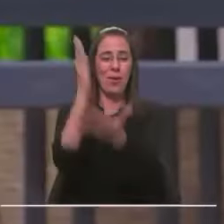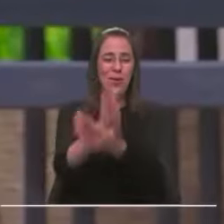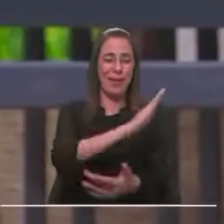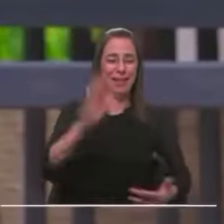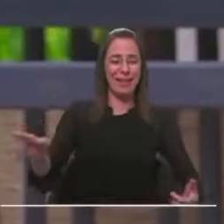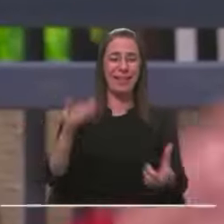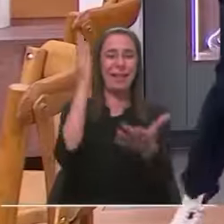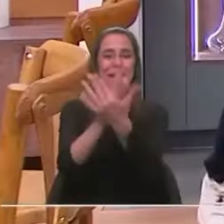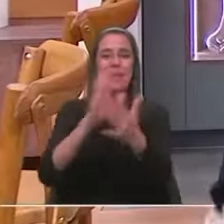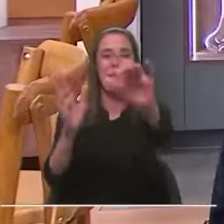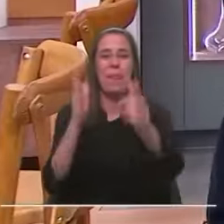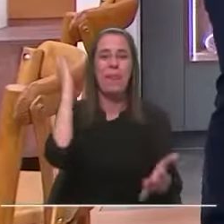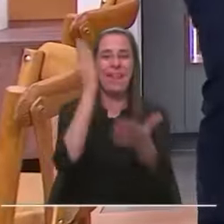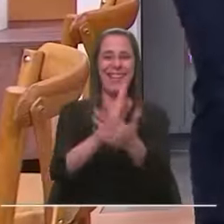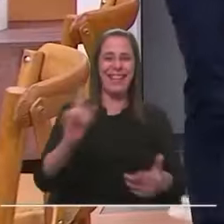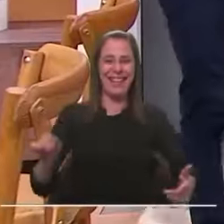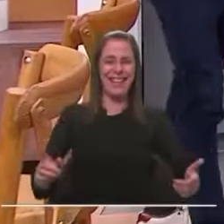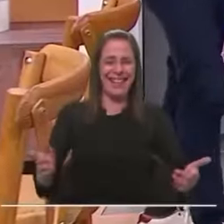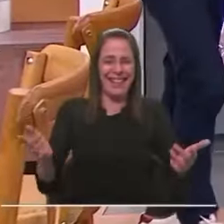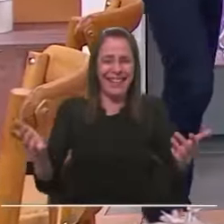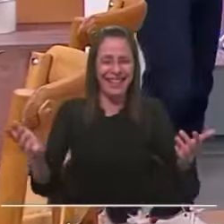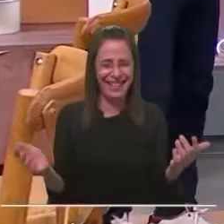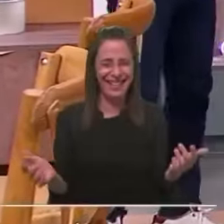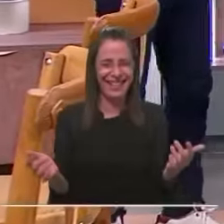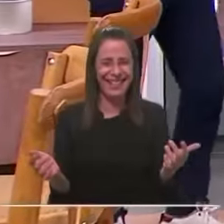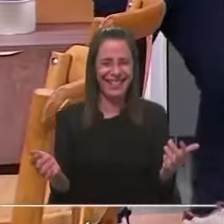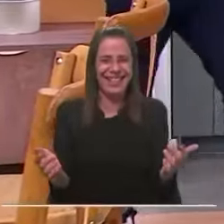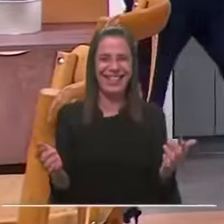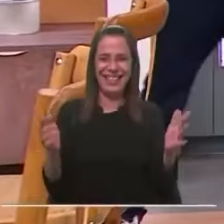gostaram? Carolina, nunca mais. Porquê? Olha lá, mas mais também.